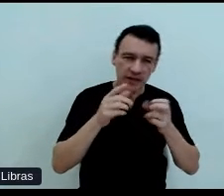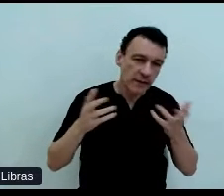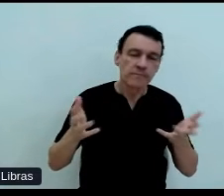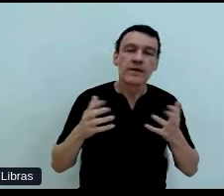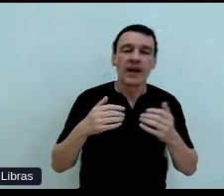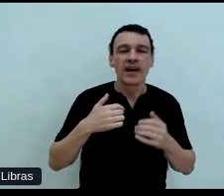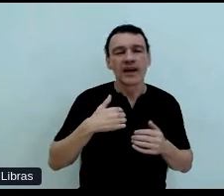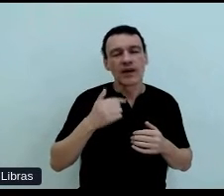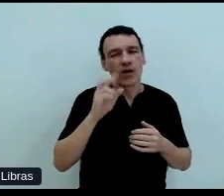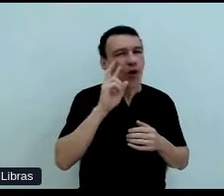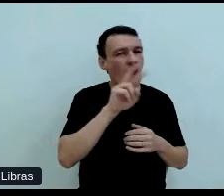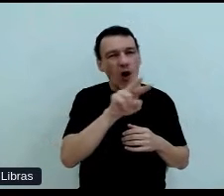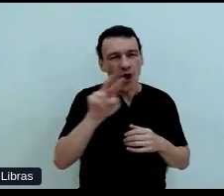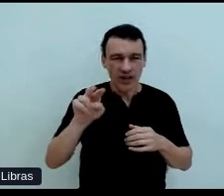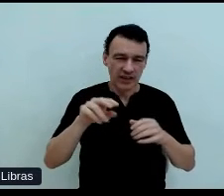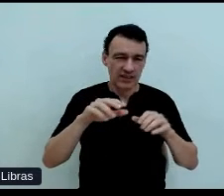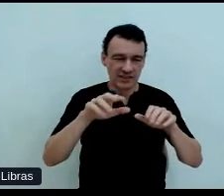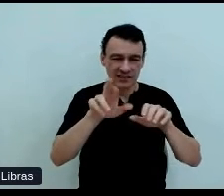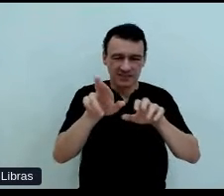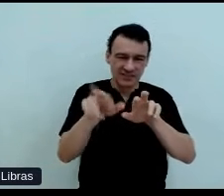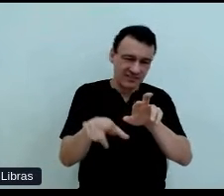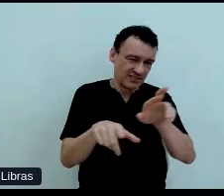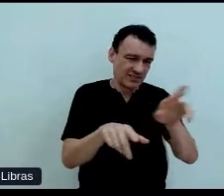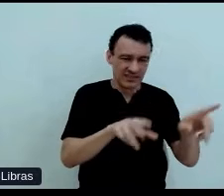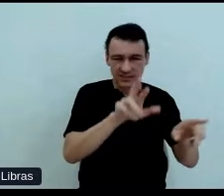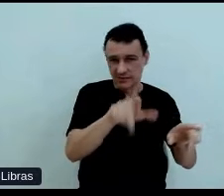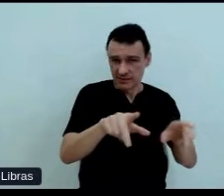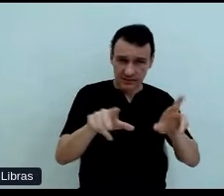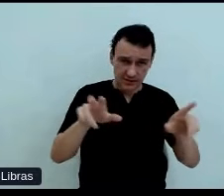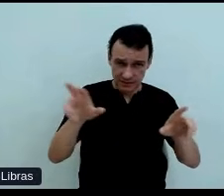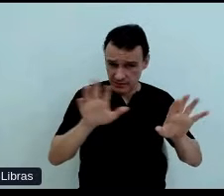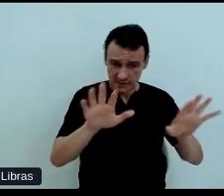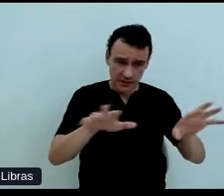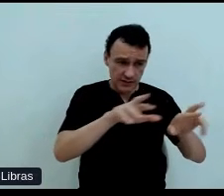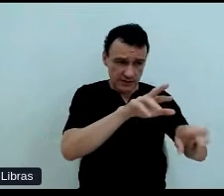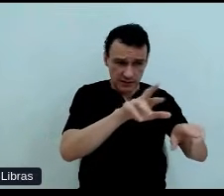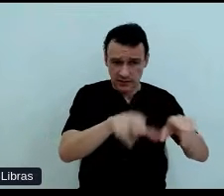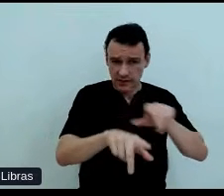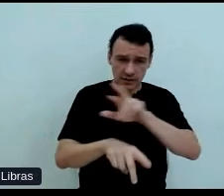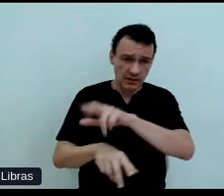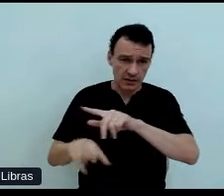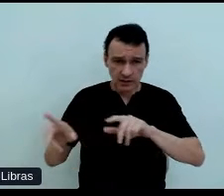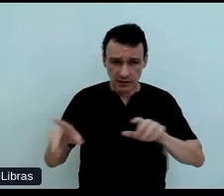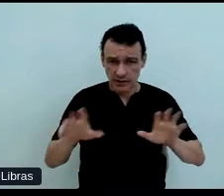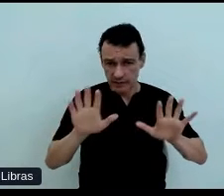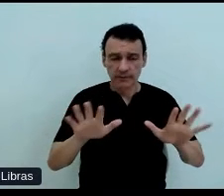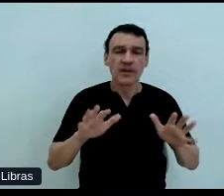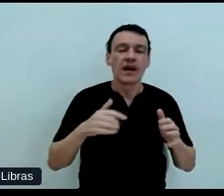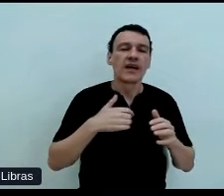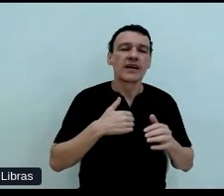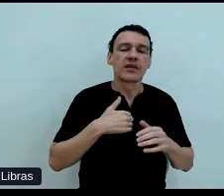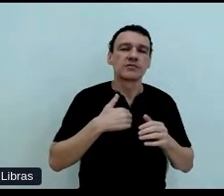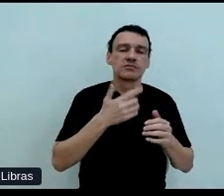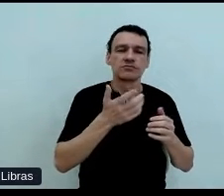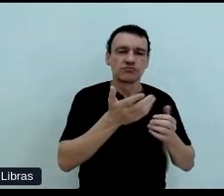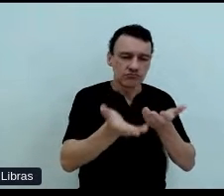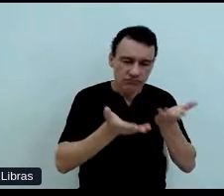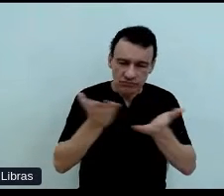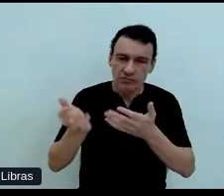olhar os desiguais, e quando a gente vai falar sobre tratar o desenvolvimento, né? Quando a